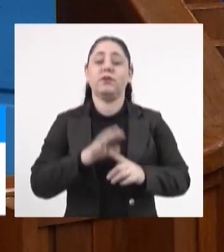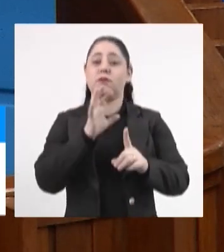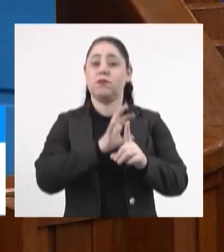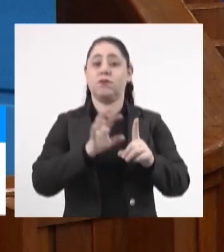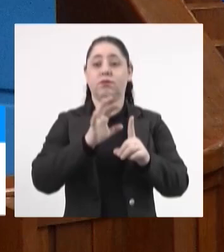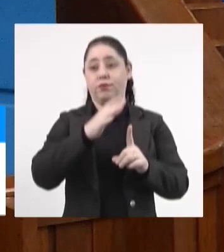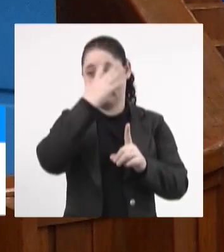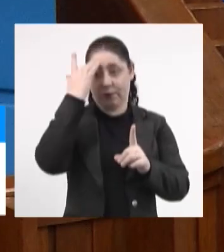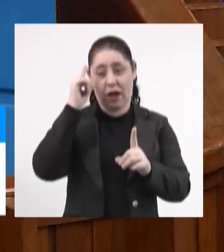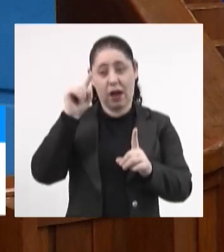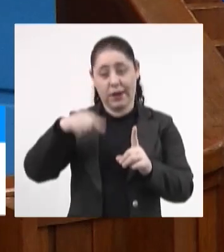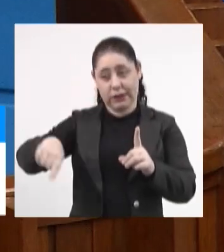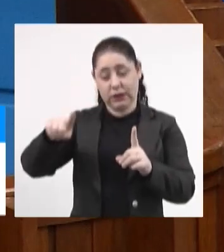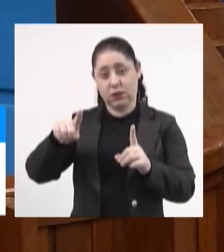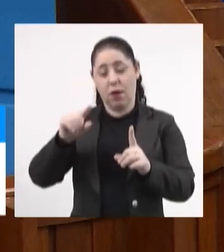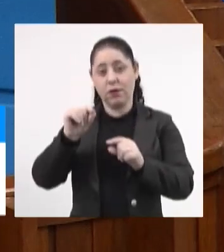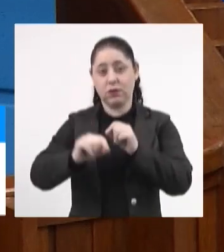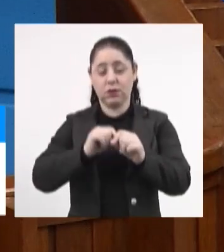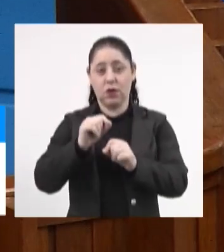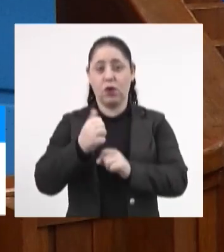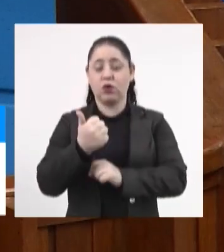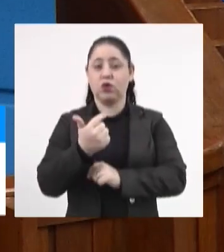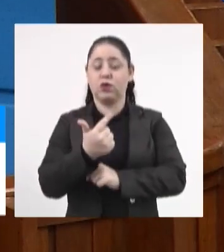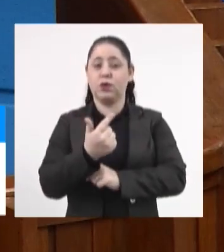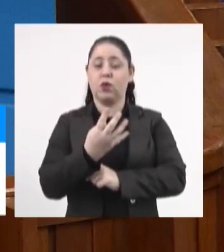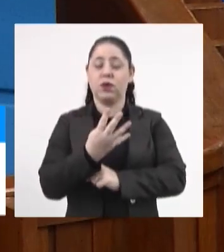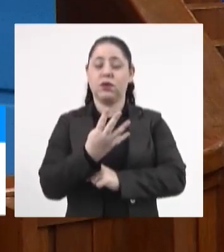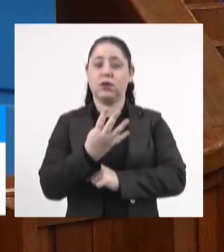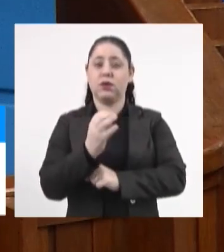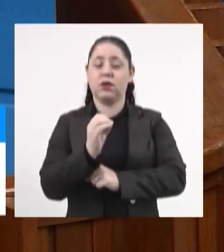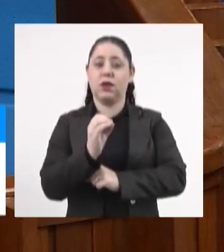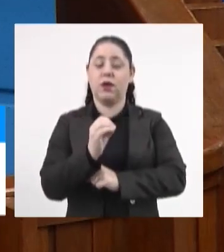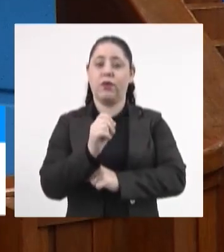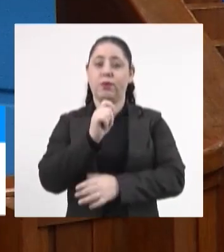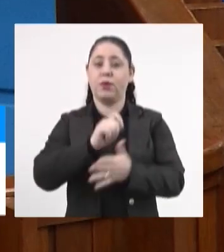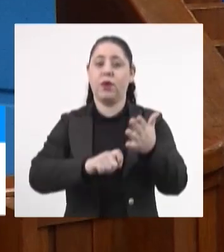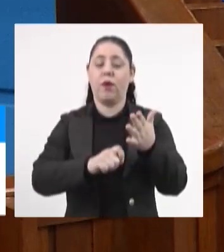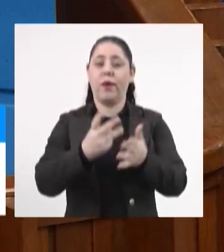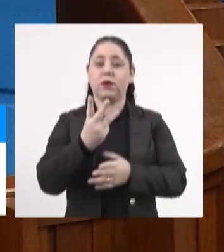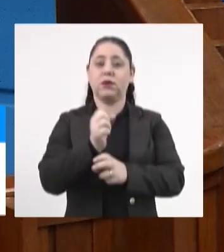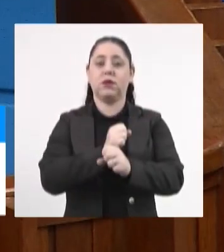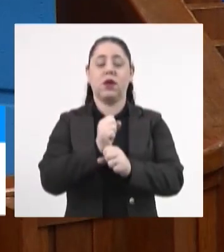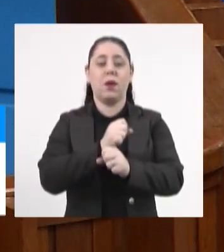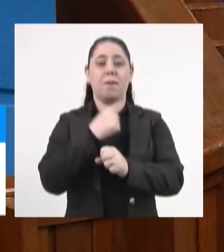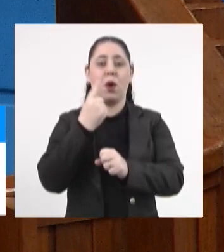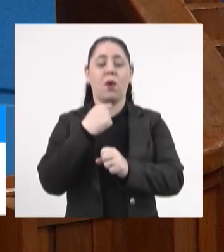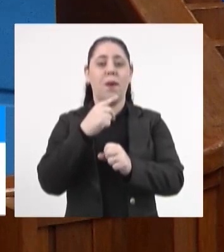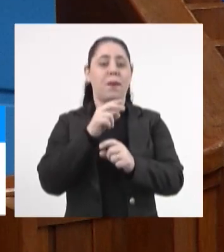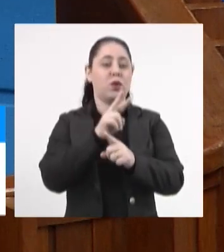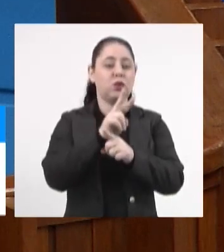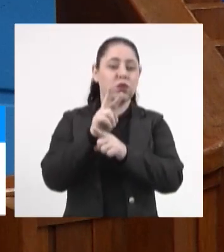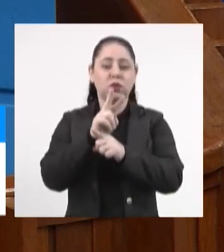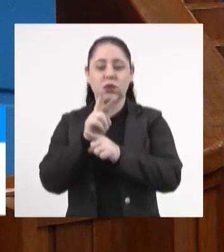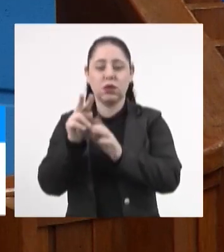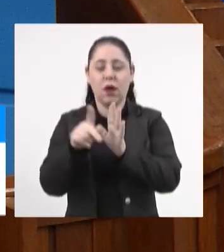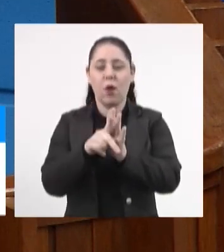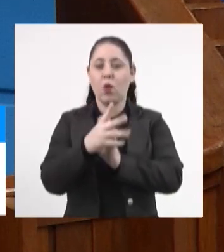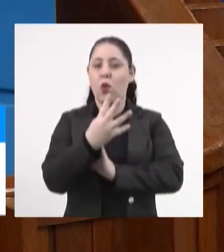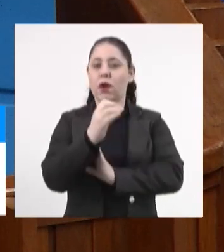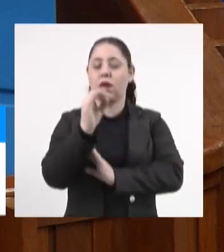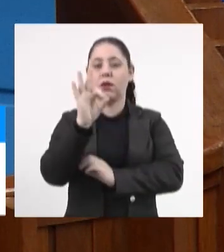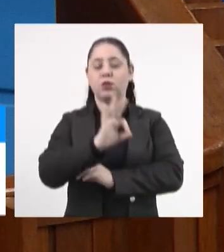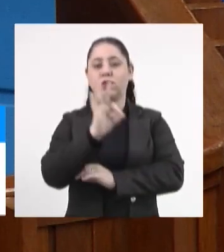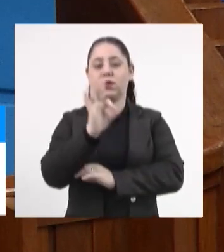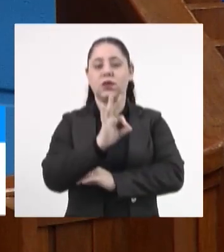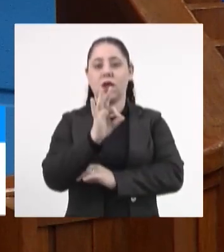para as pessoas: dos 12.400 animais registrados durante os 3 anos de monitoramento, 40% deles